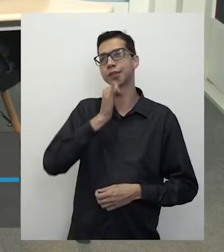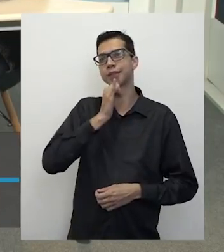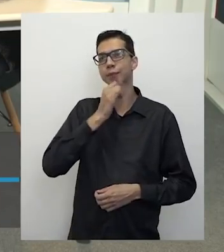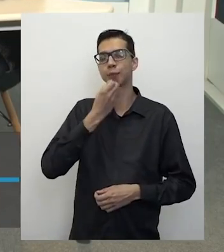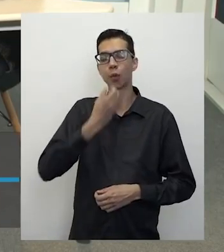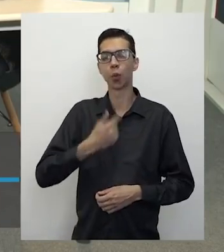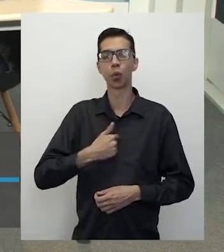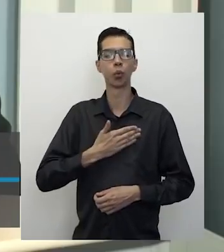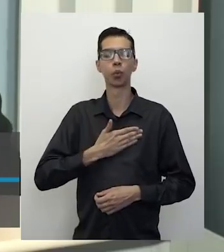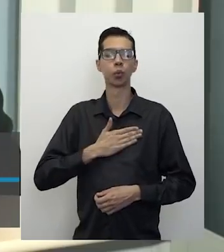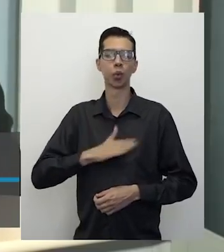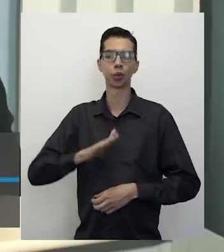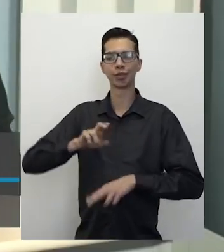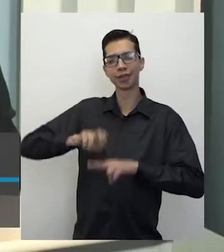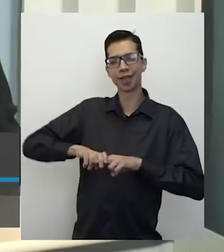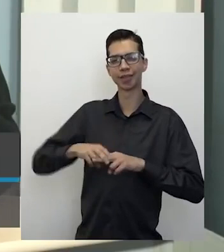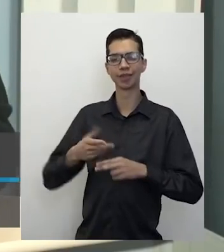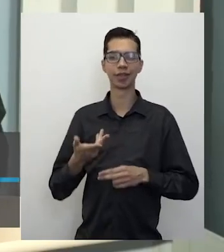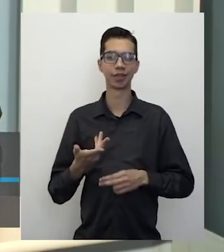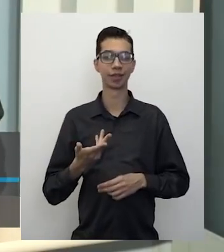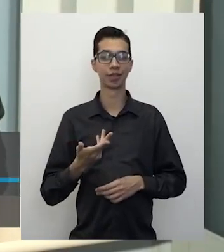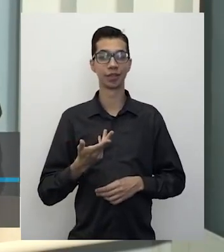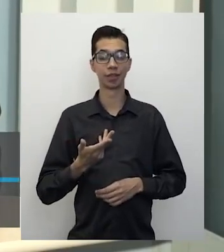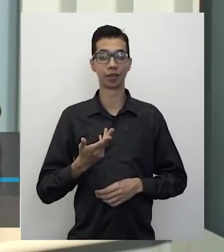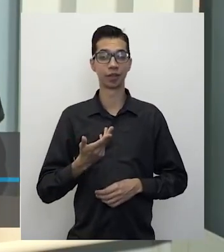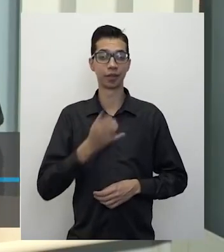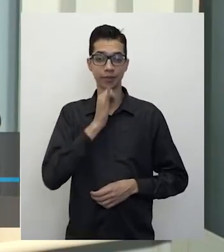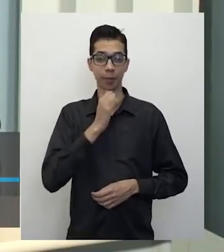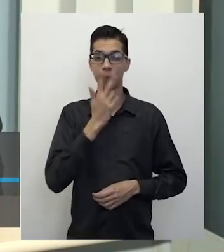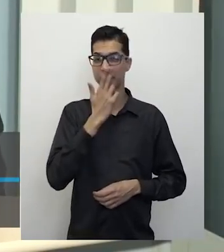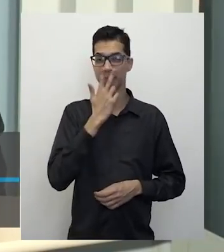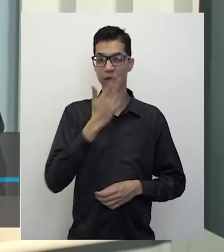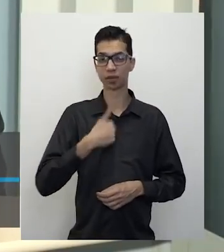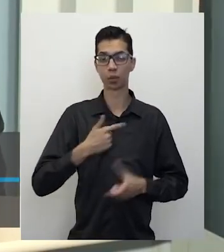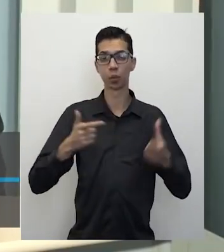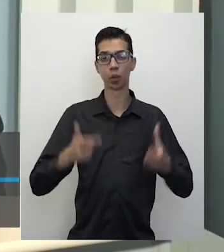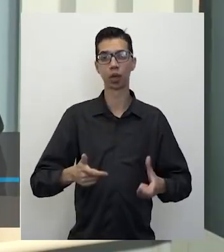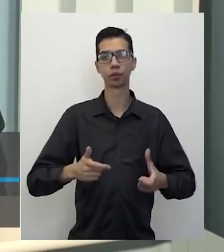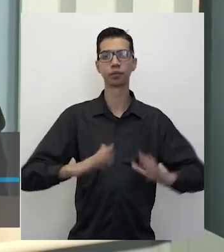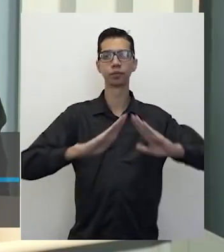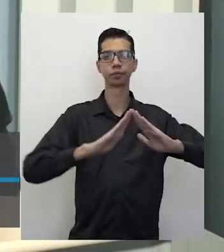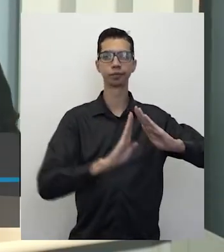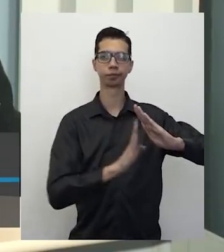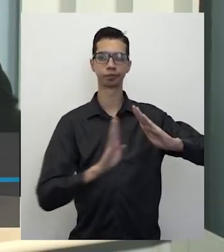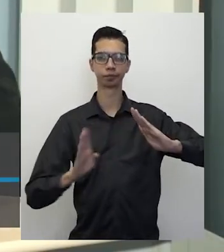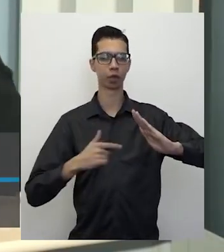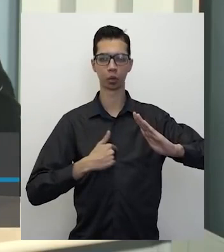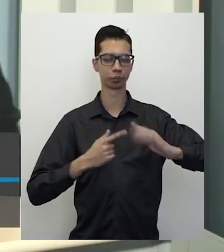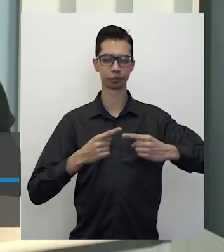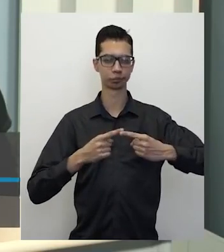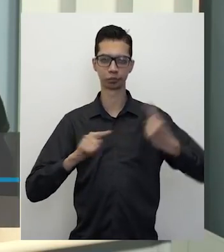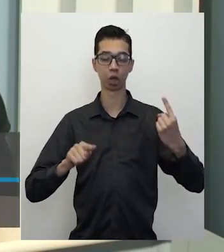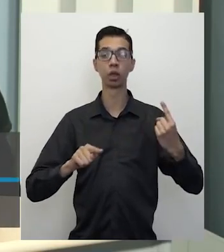exemplo, estar sentadinha com aquela postura como se eu estivesse numa biblioteca. Ao contrário, eu gosto de uma coisa